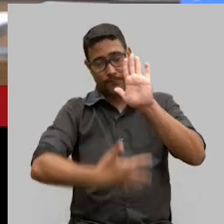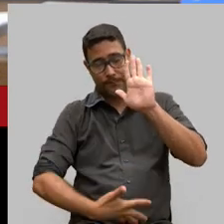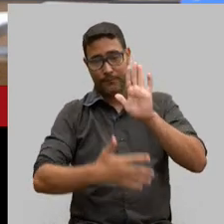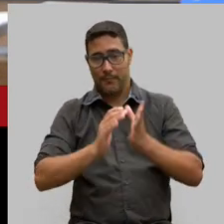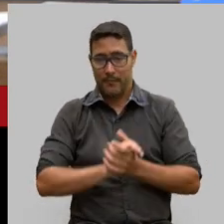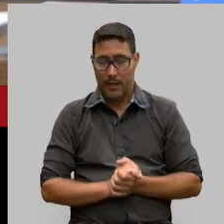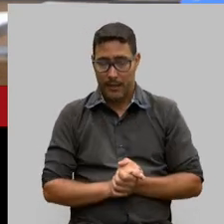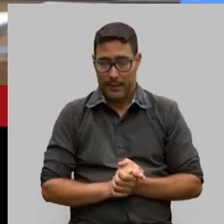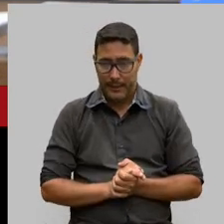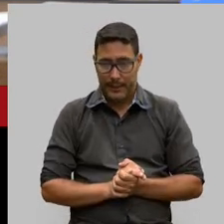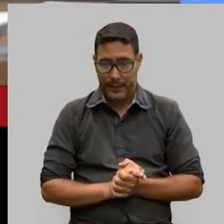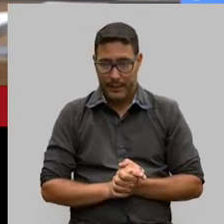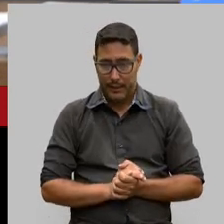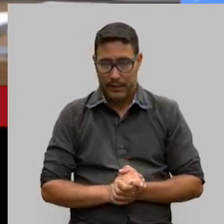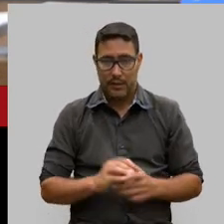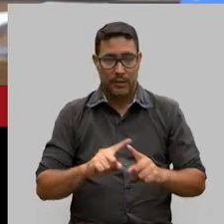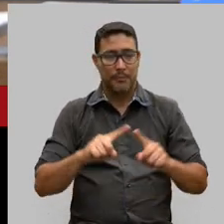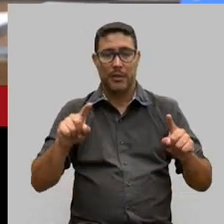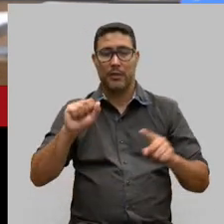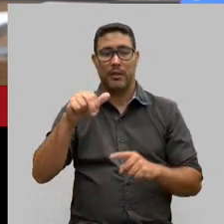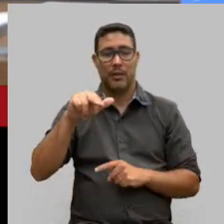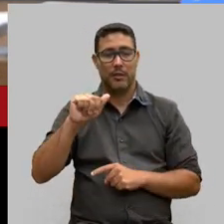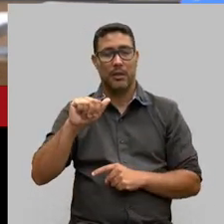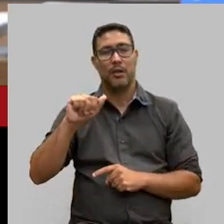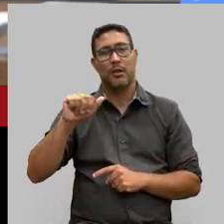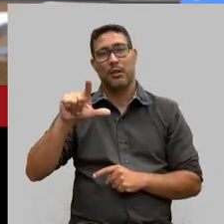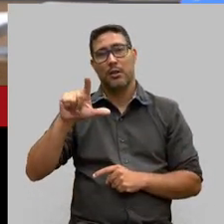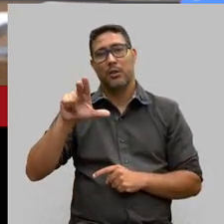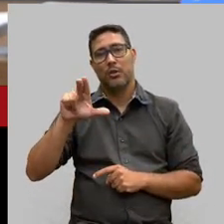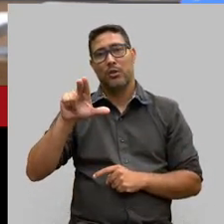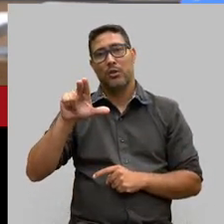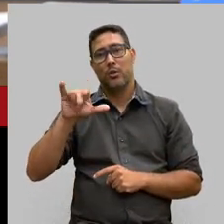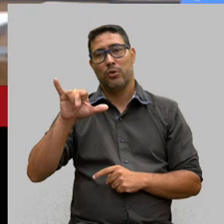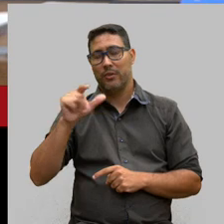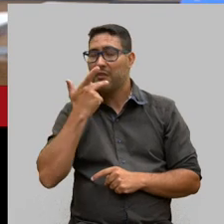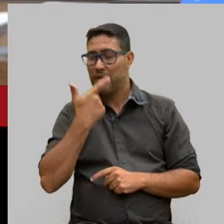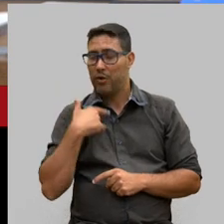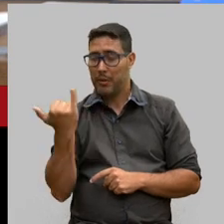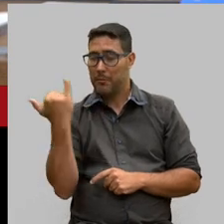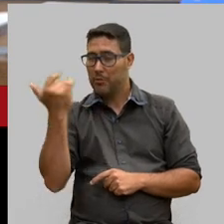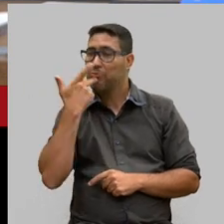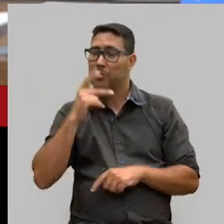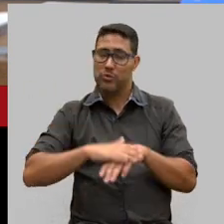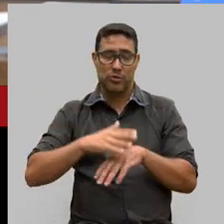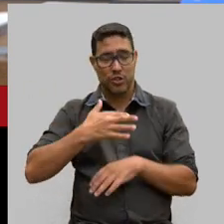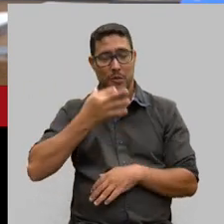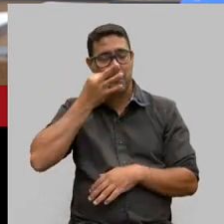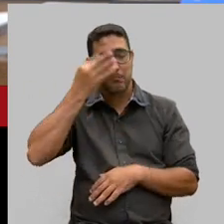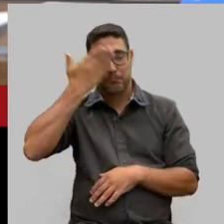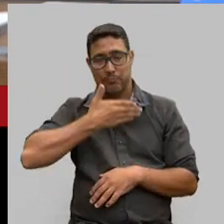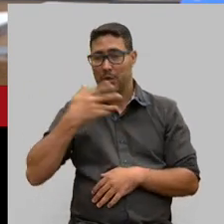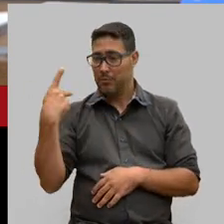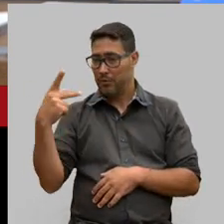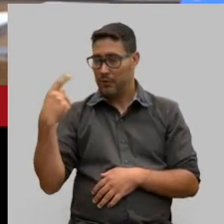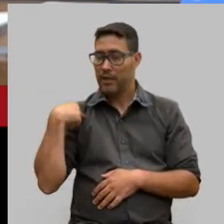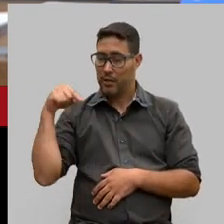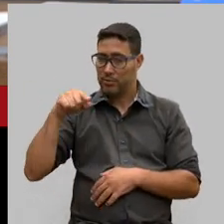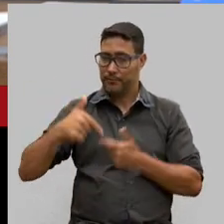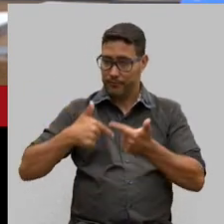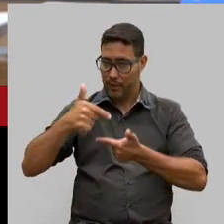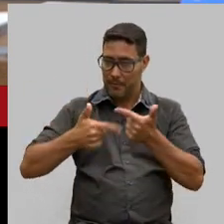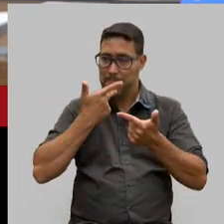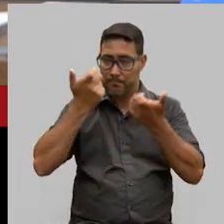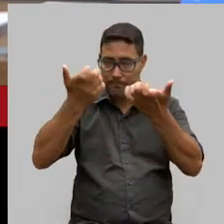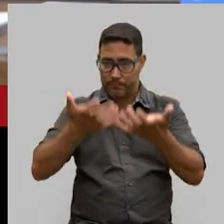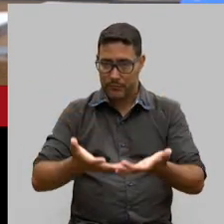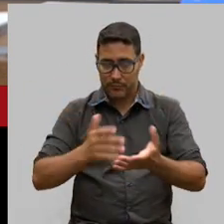mas a Ana Lúcia falou uma coisa importante com testemunho pessoal a respeito do acesso ao trabalho que eu acho que a gente tem que trazer e foi dito agora